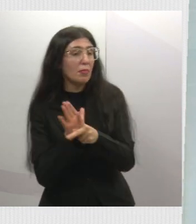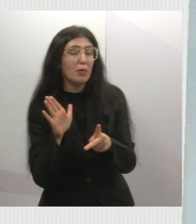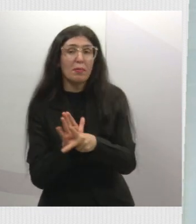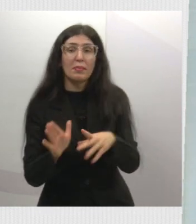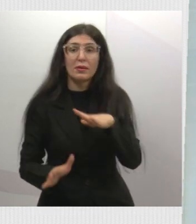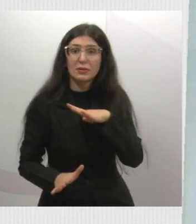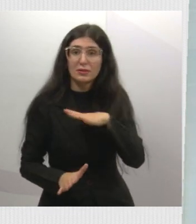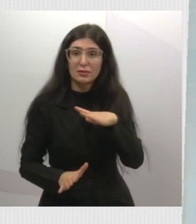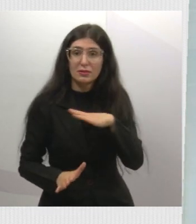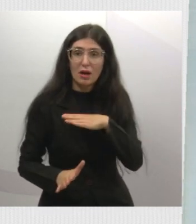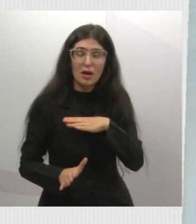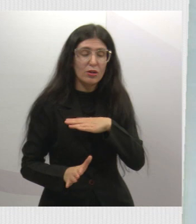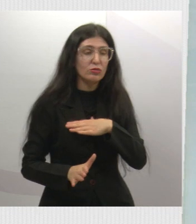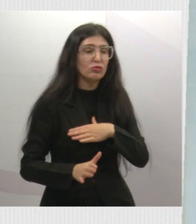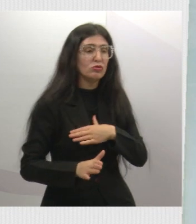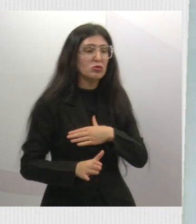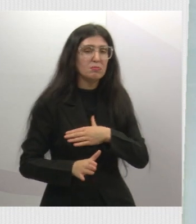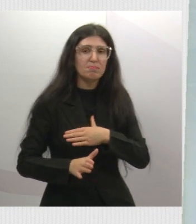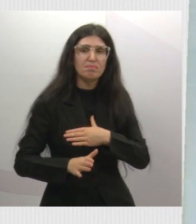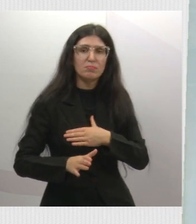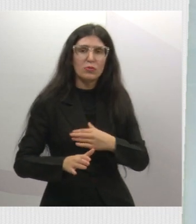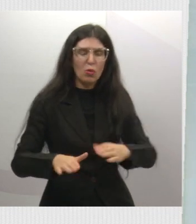sobre as receitas de capital.